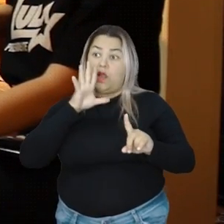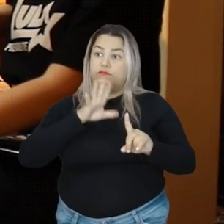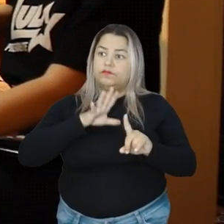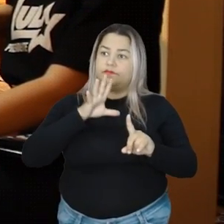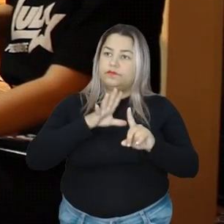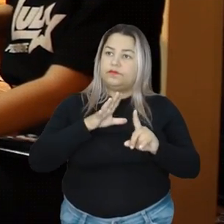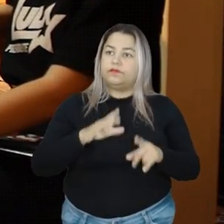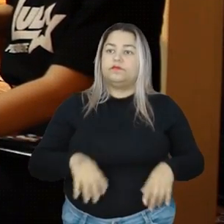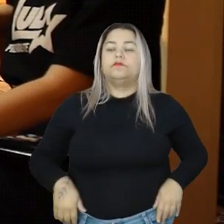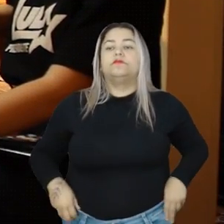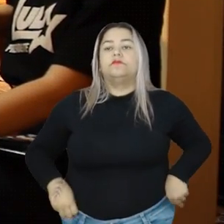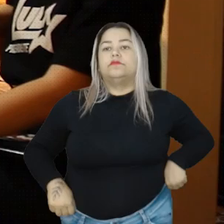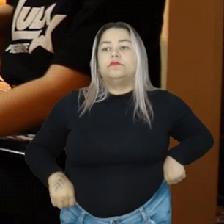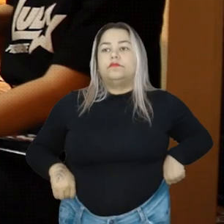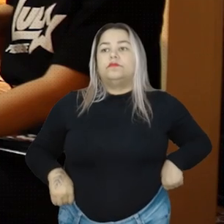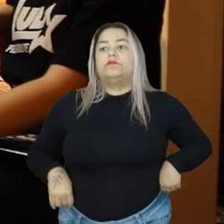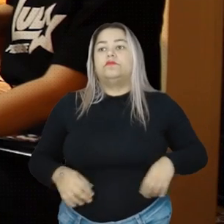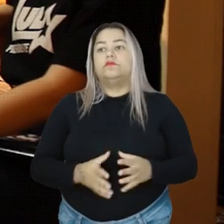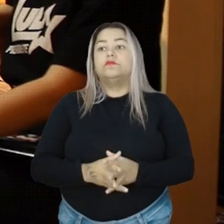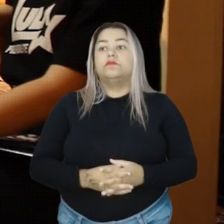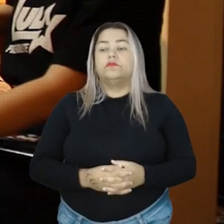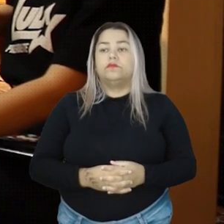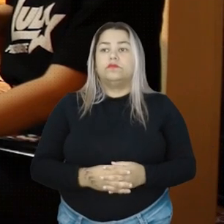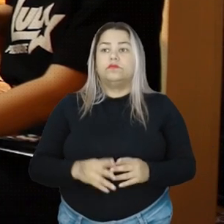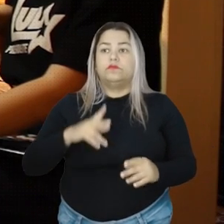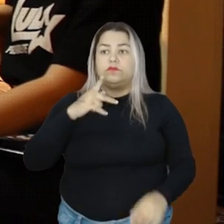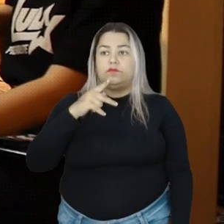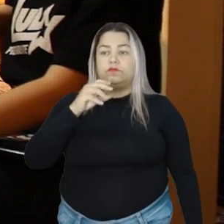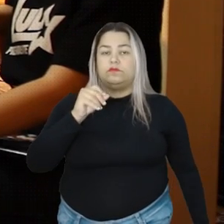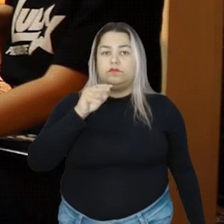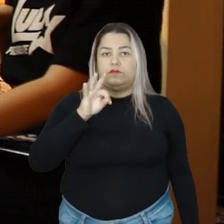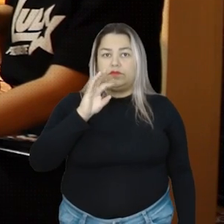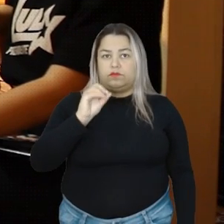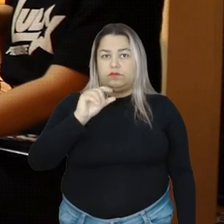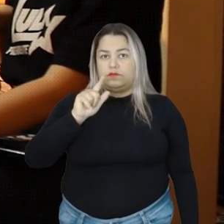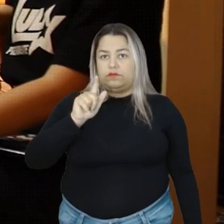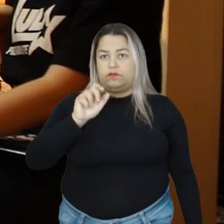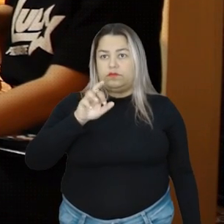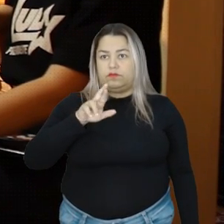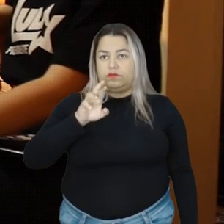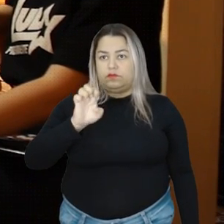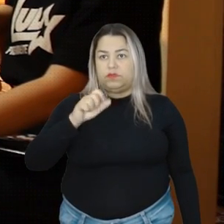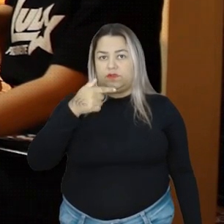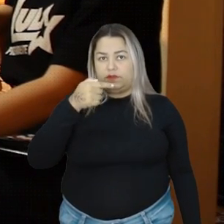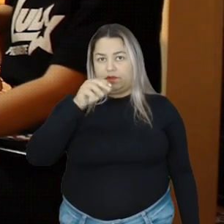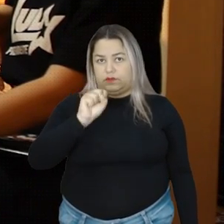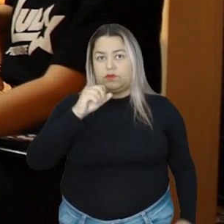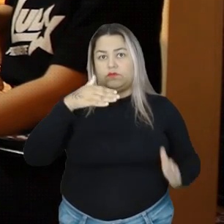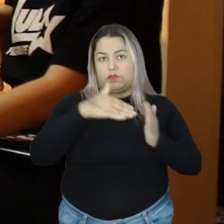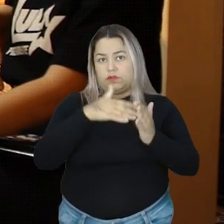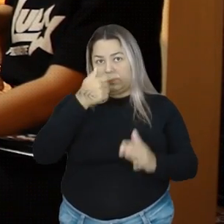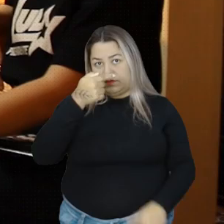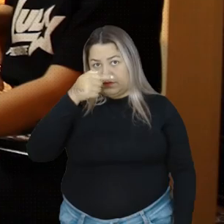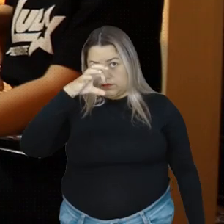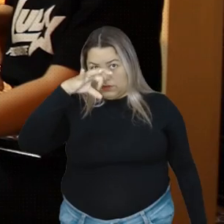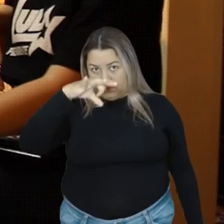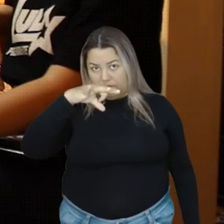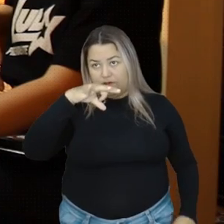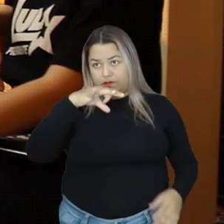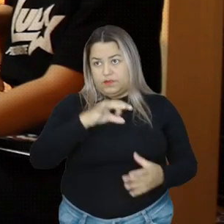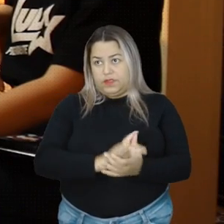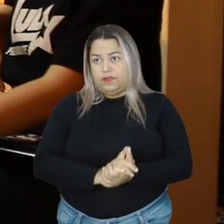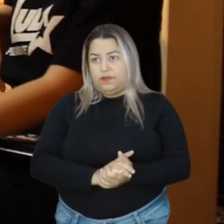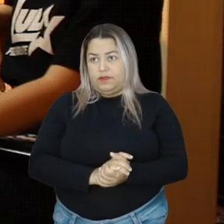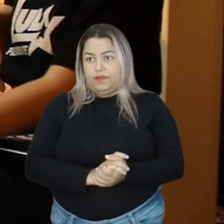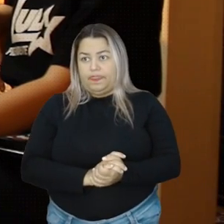né? Preso. Sim, mas isso foi já em Porto Alegre, em 78, 79, né? Uhum. Bem